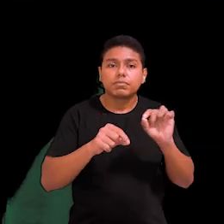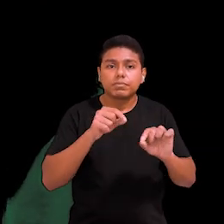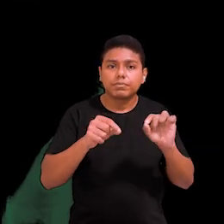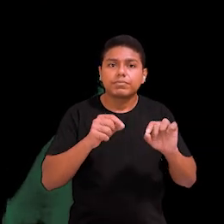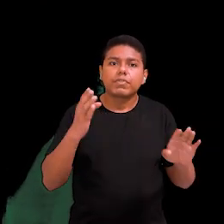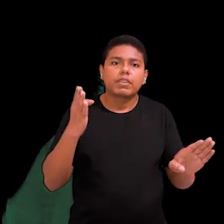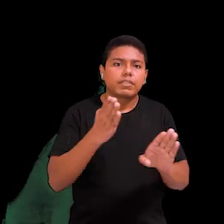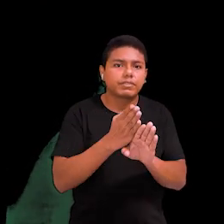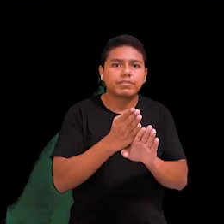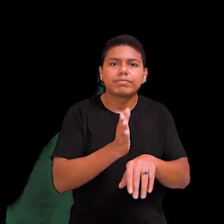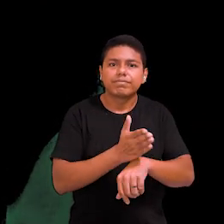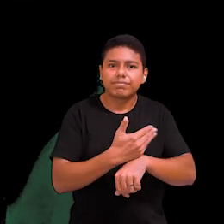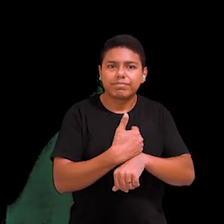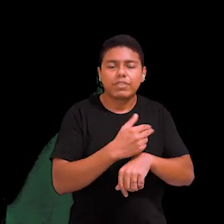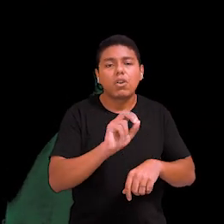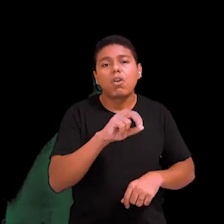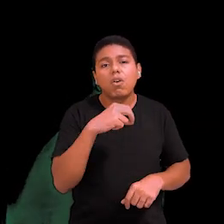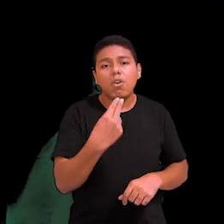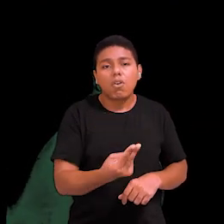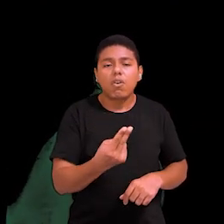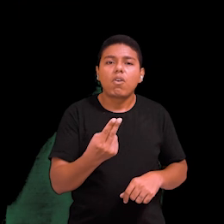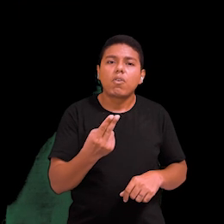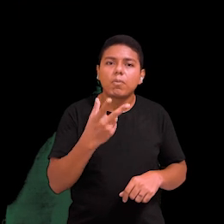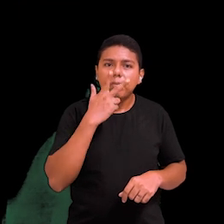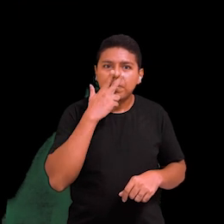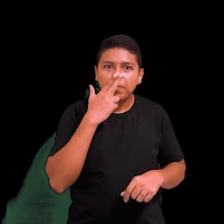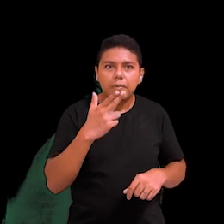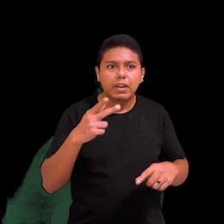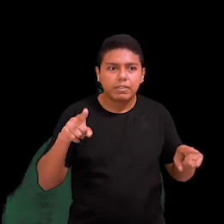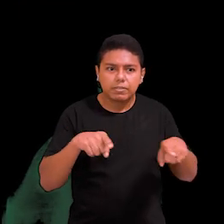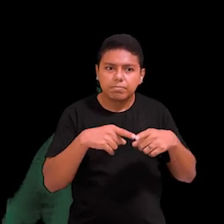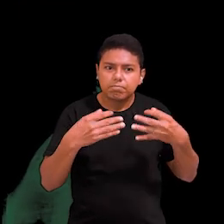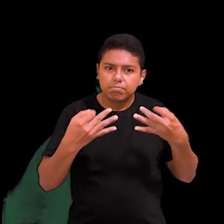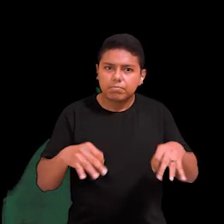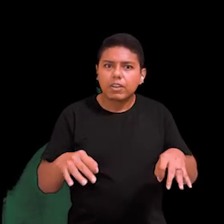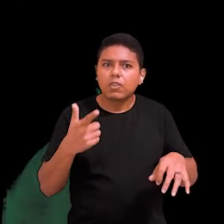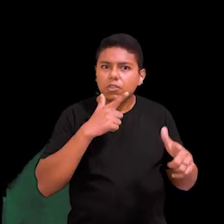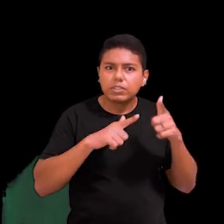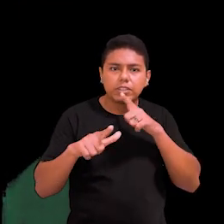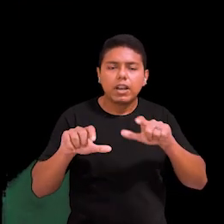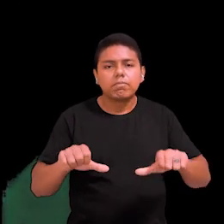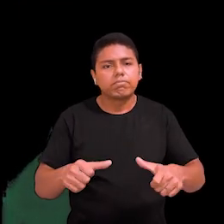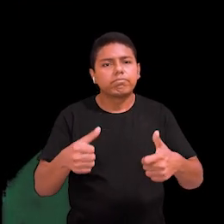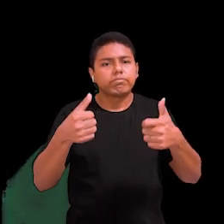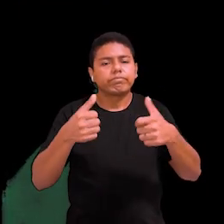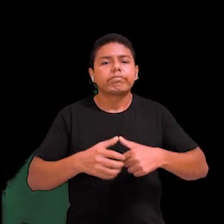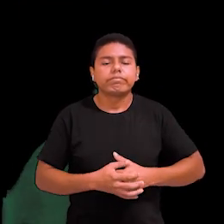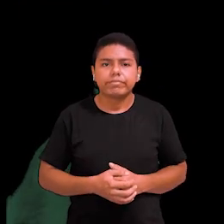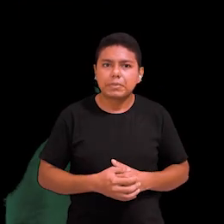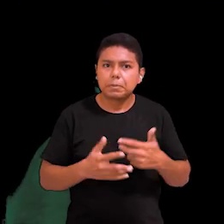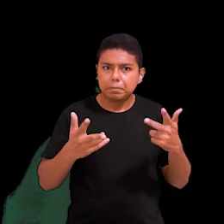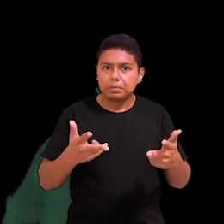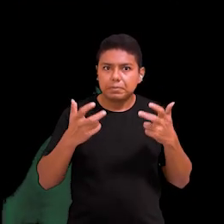está intimamente relacionado ao diagnóstico precoce e às intervenções adequadas em tempo